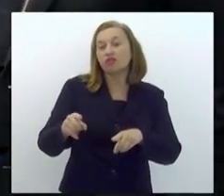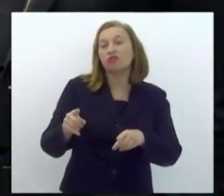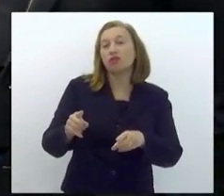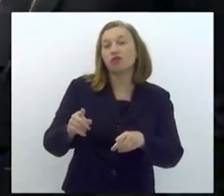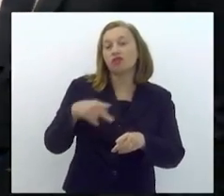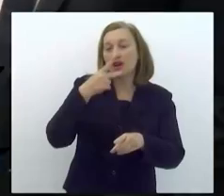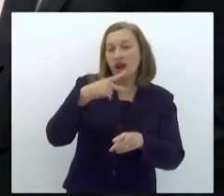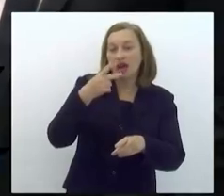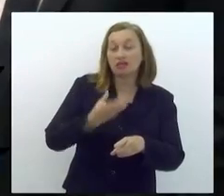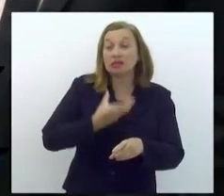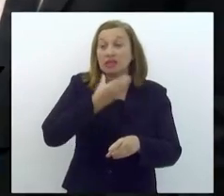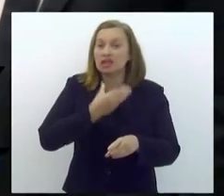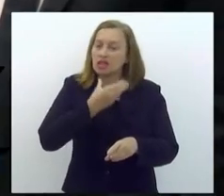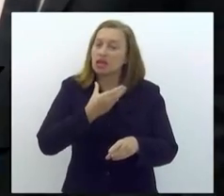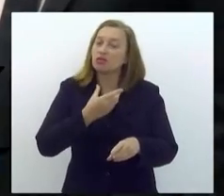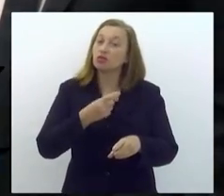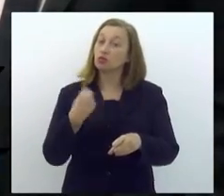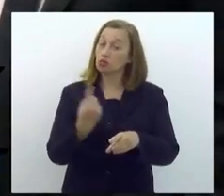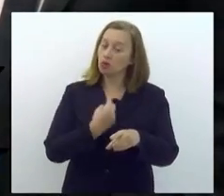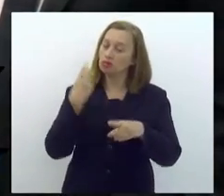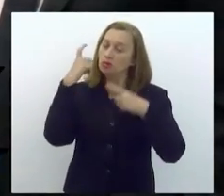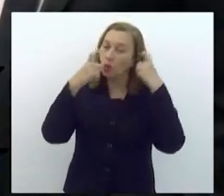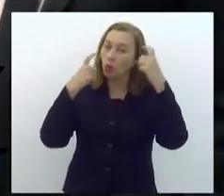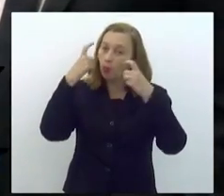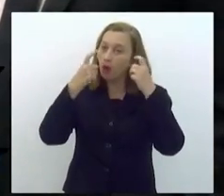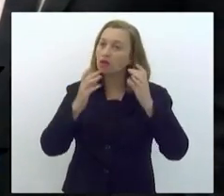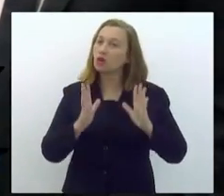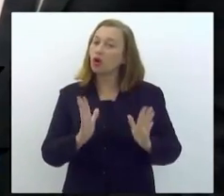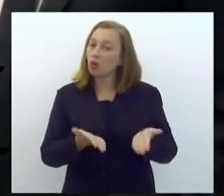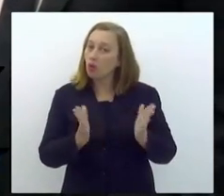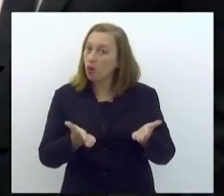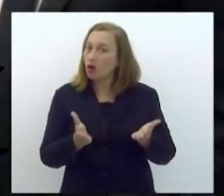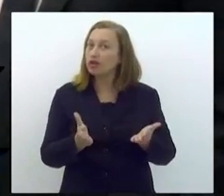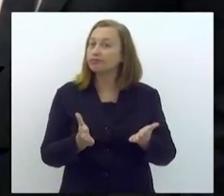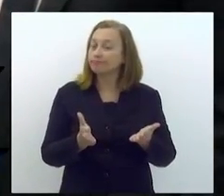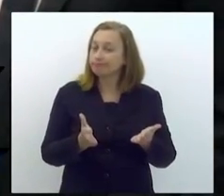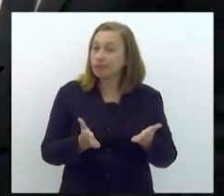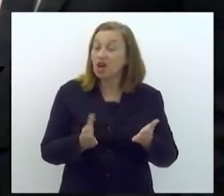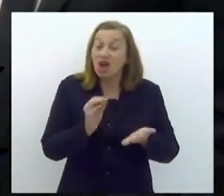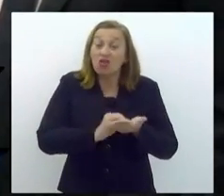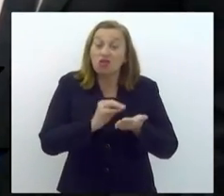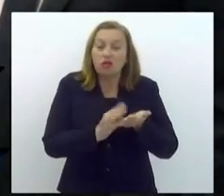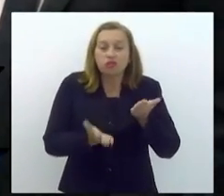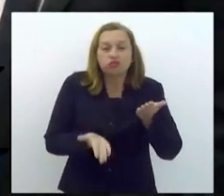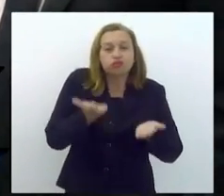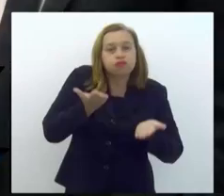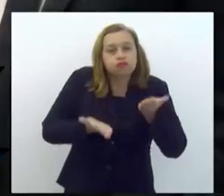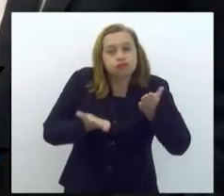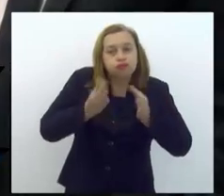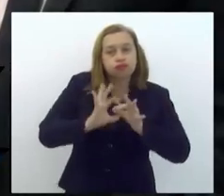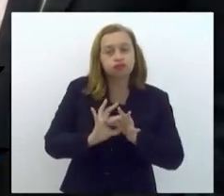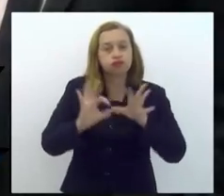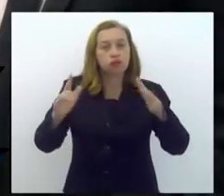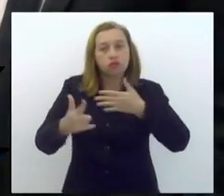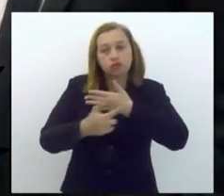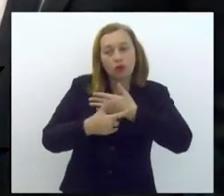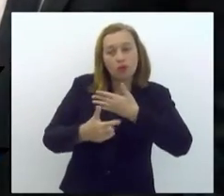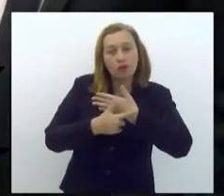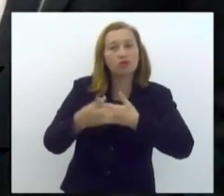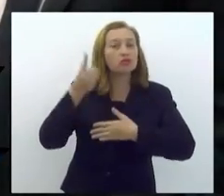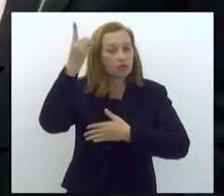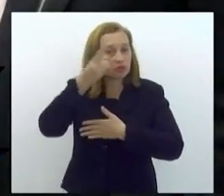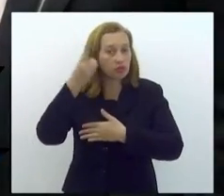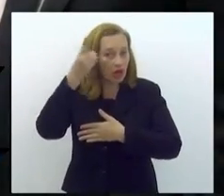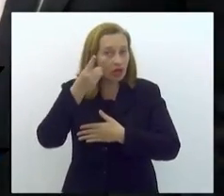nos Causa muita apreensão para um potencial desequilíbrio da democracia e do papel do Parlamento